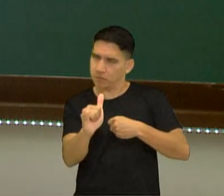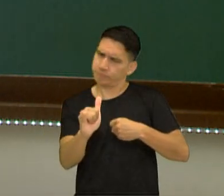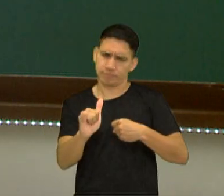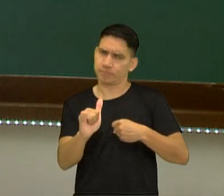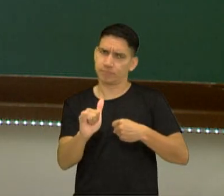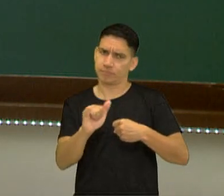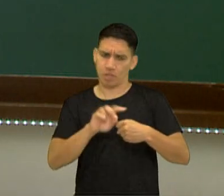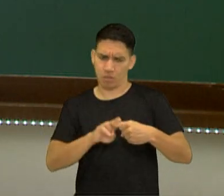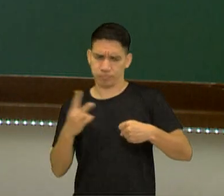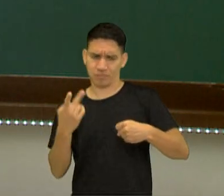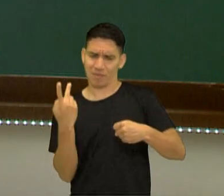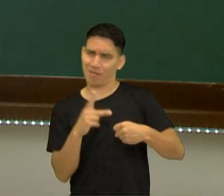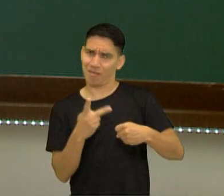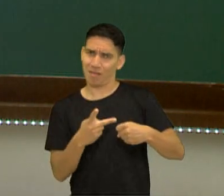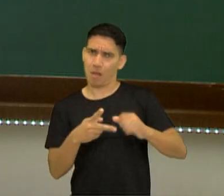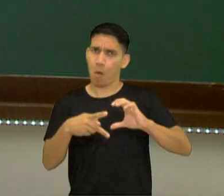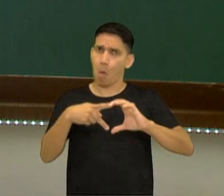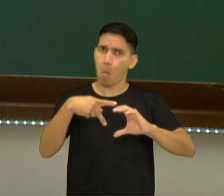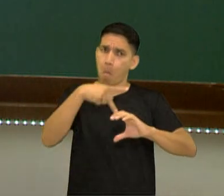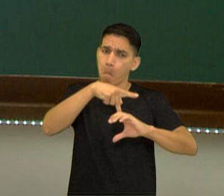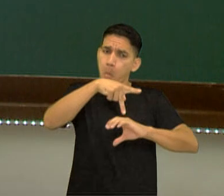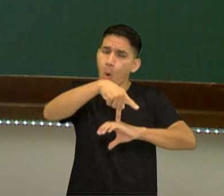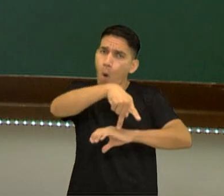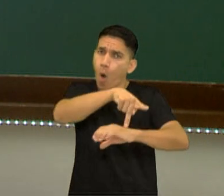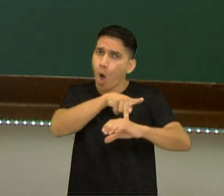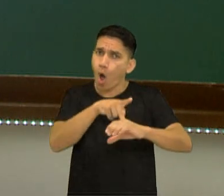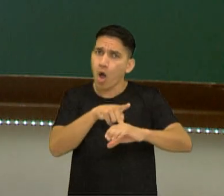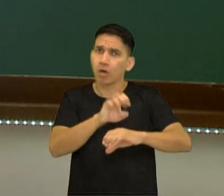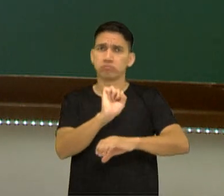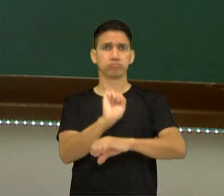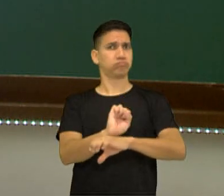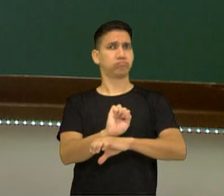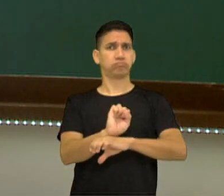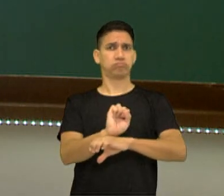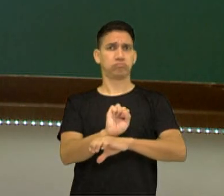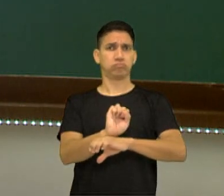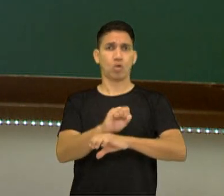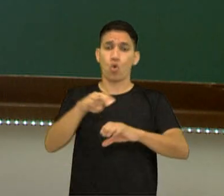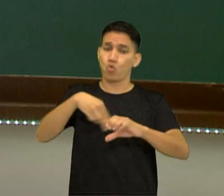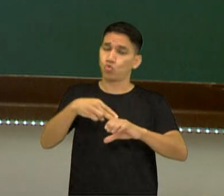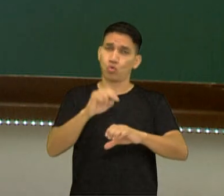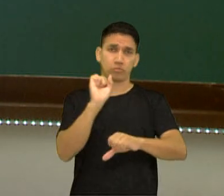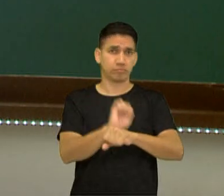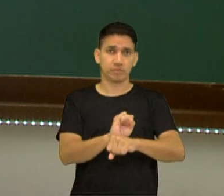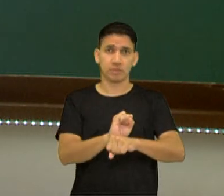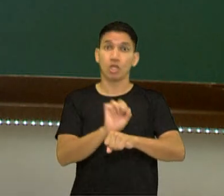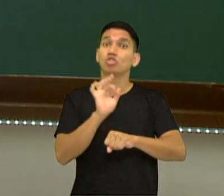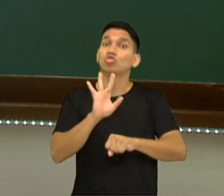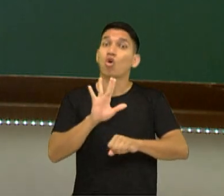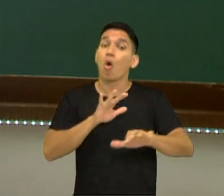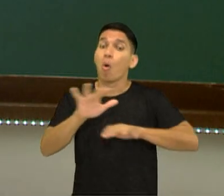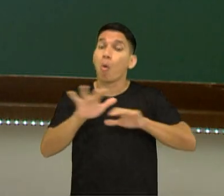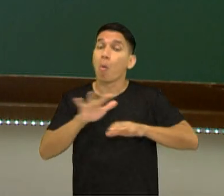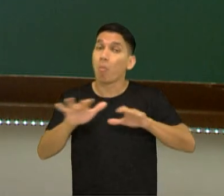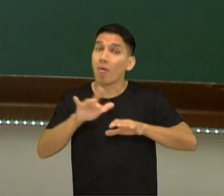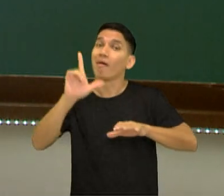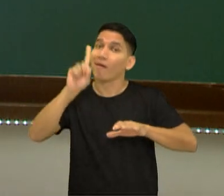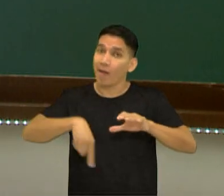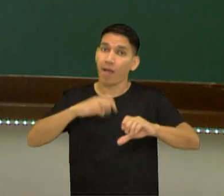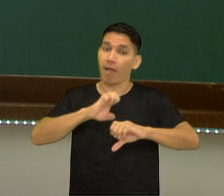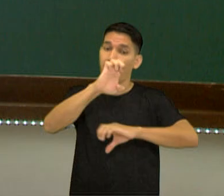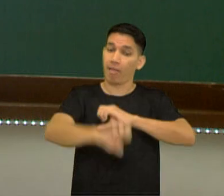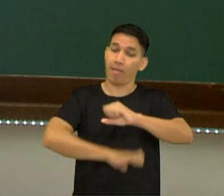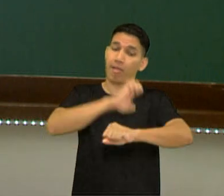Falso. Os prótons não se mexem. O núcleo está sempre lá no mesmo lugar. A única partícula do átomo que tem mobilidade são